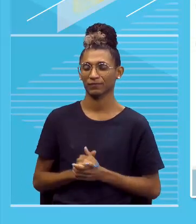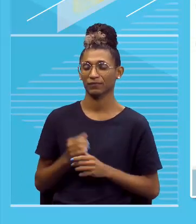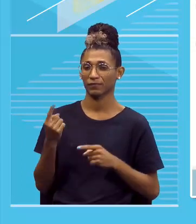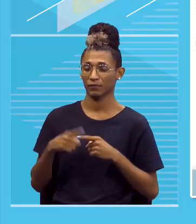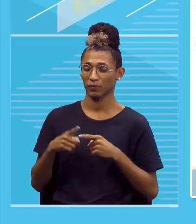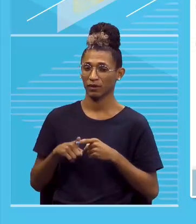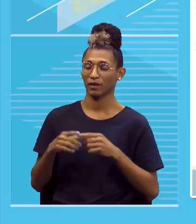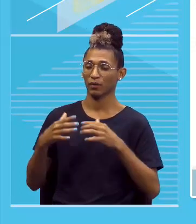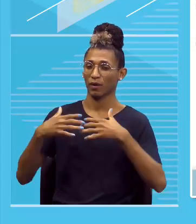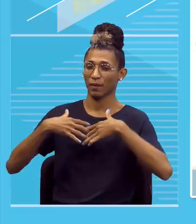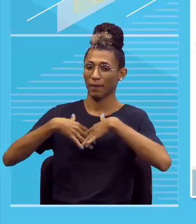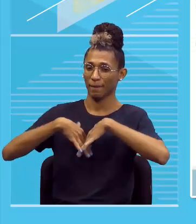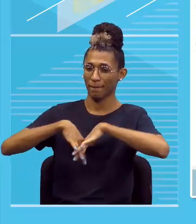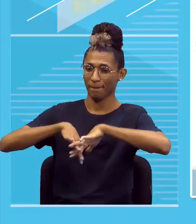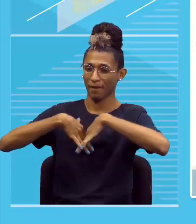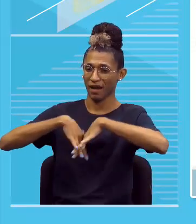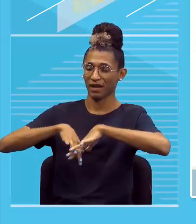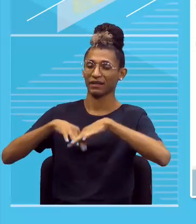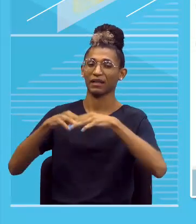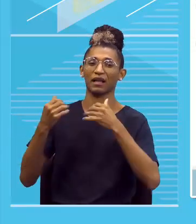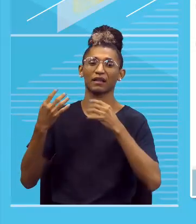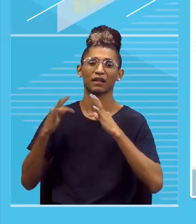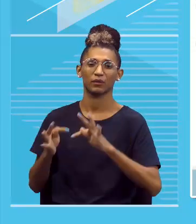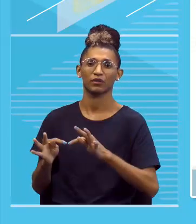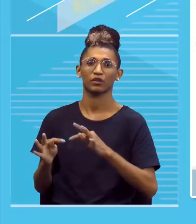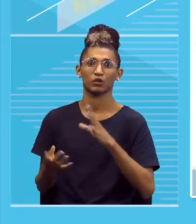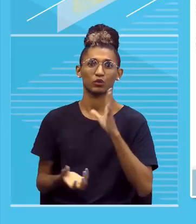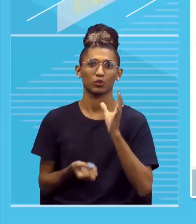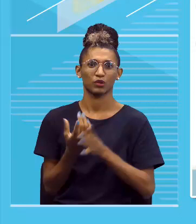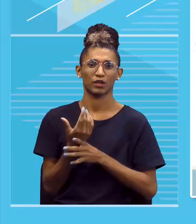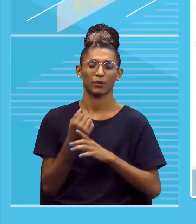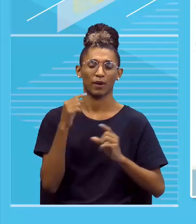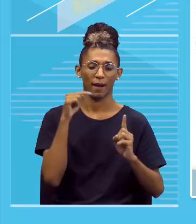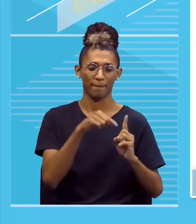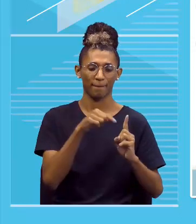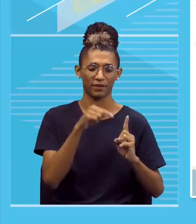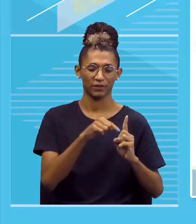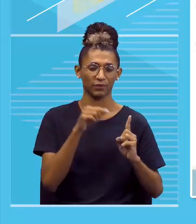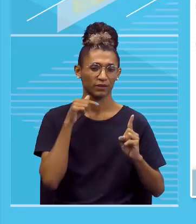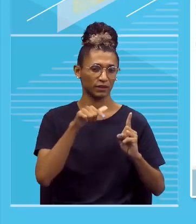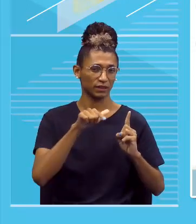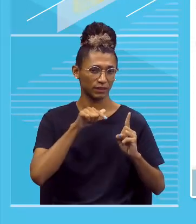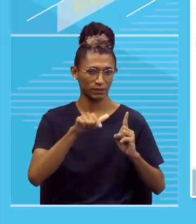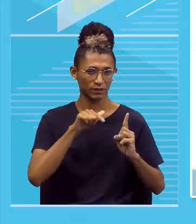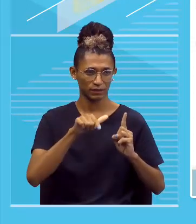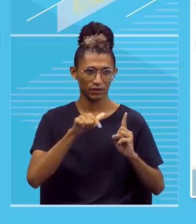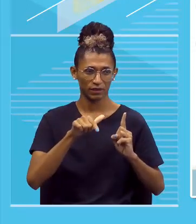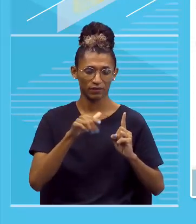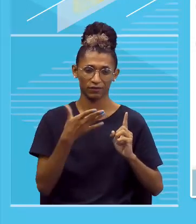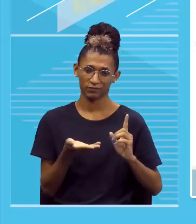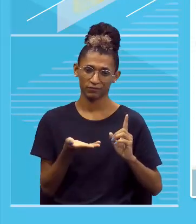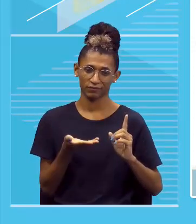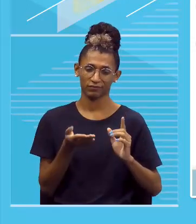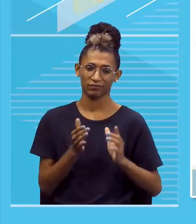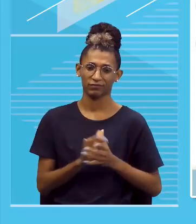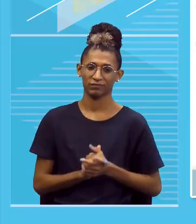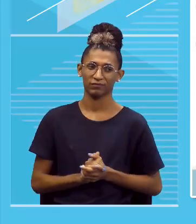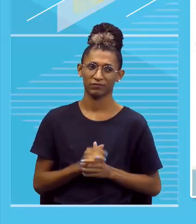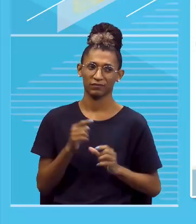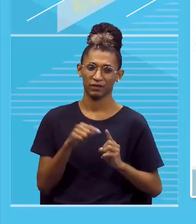com as máquinas chegando os trabalhadores dessas Grandes propriedades vão que